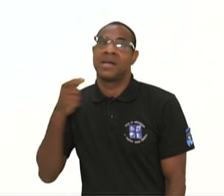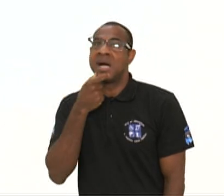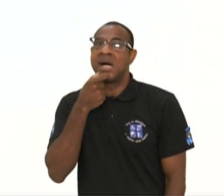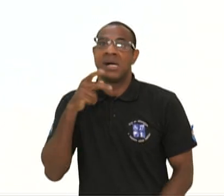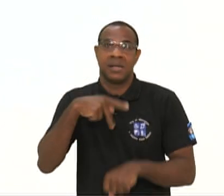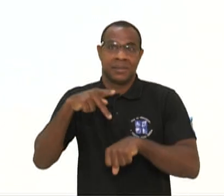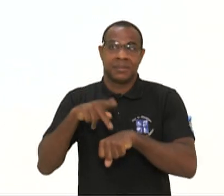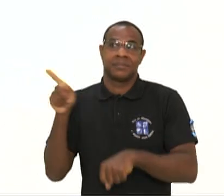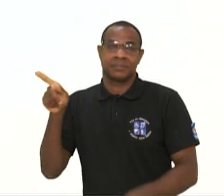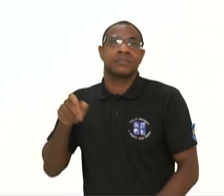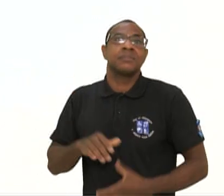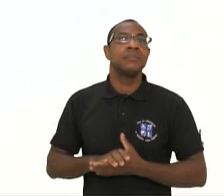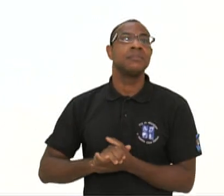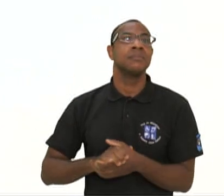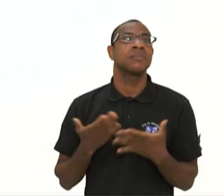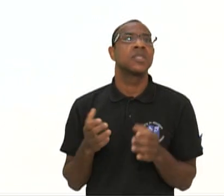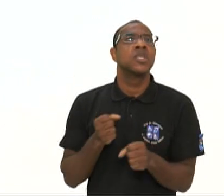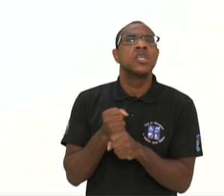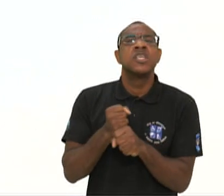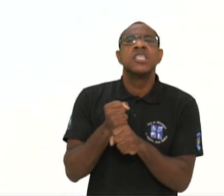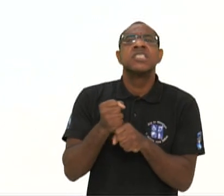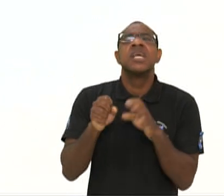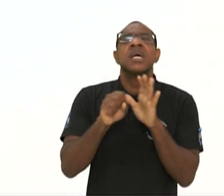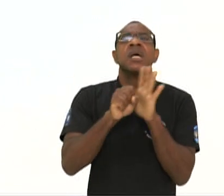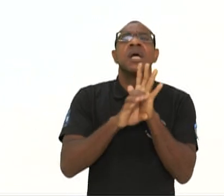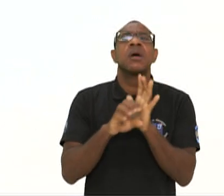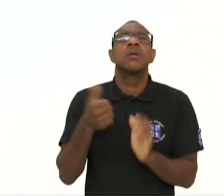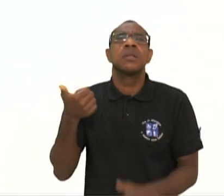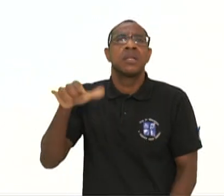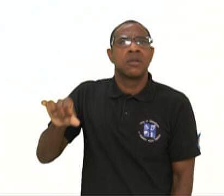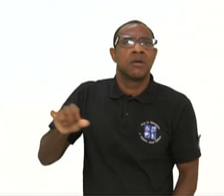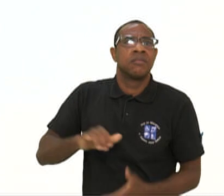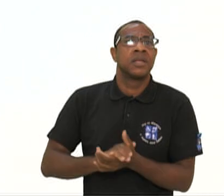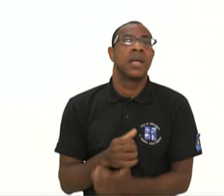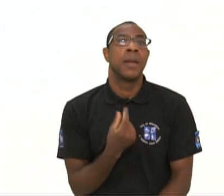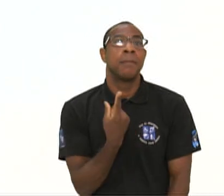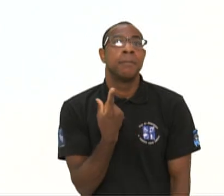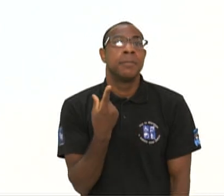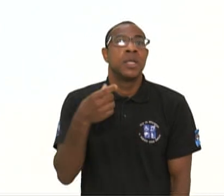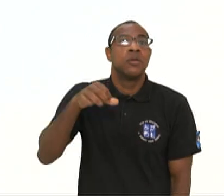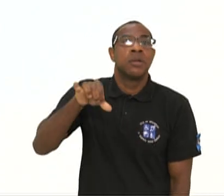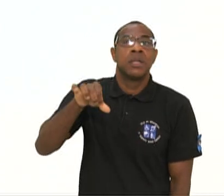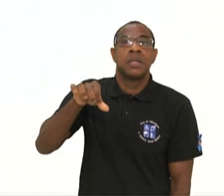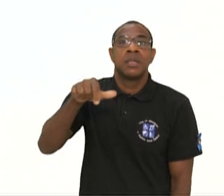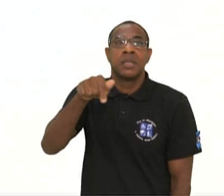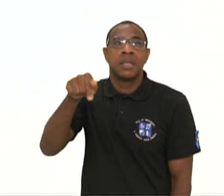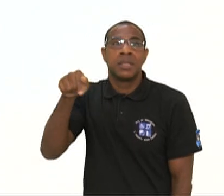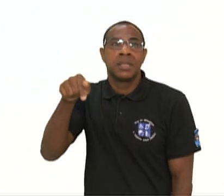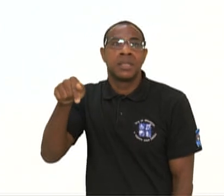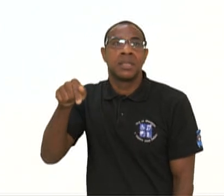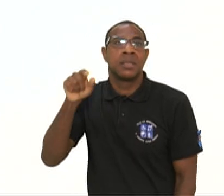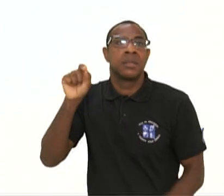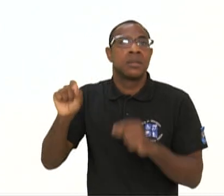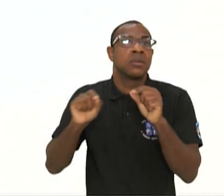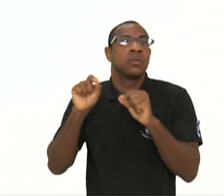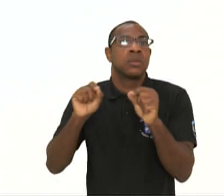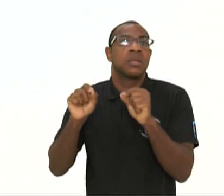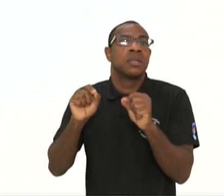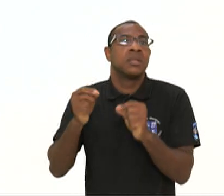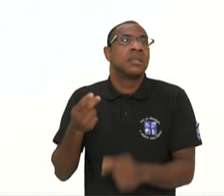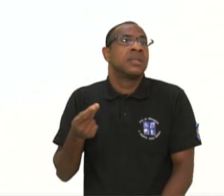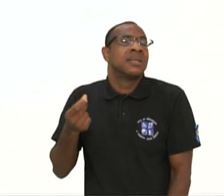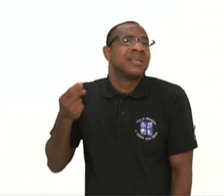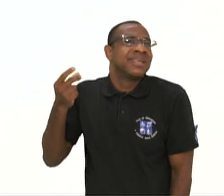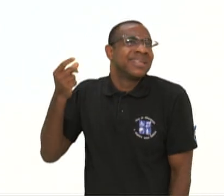Em 1877 foi realizada a primeira edição lá em Londres, do torneio de Wimbledon, que é um dos torneios mais